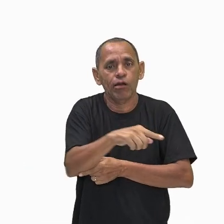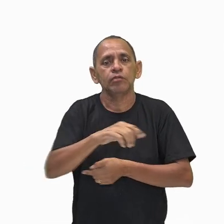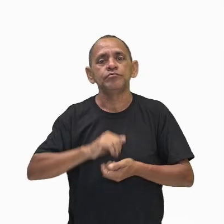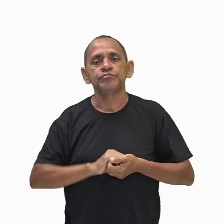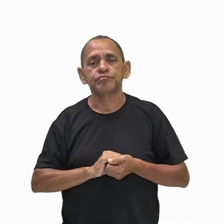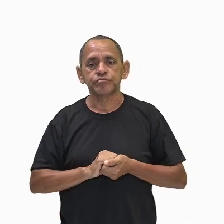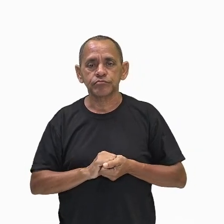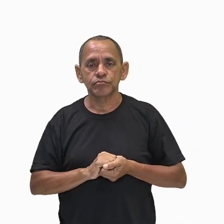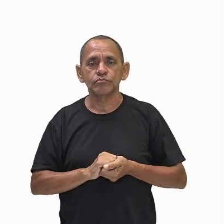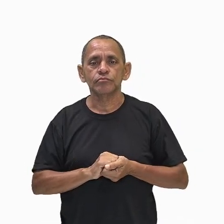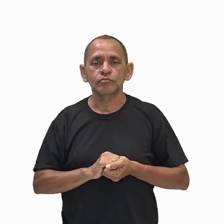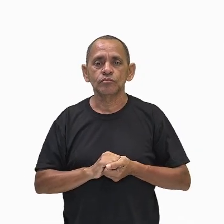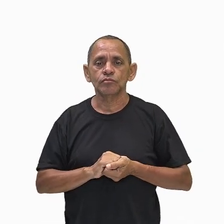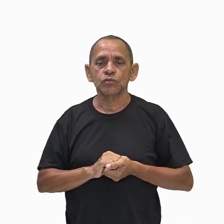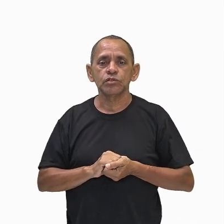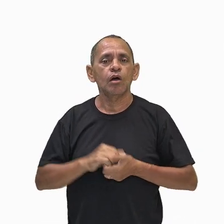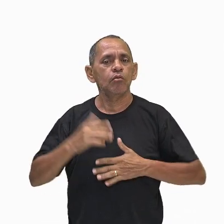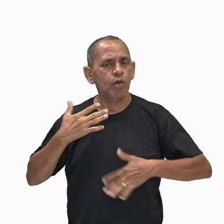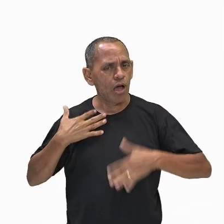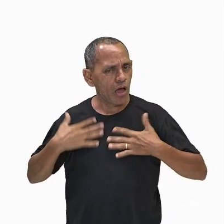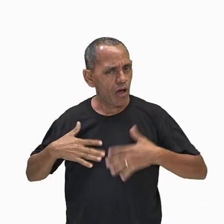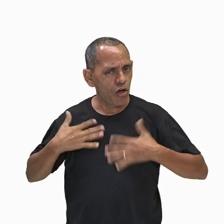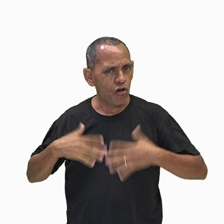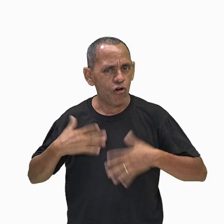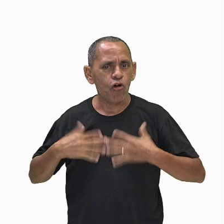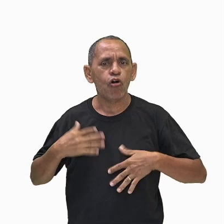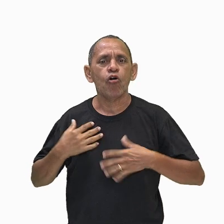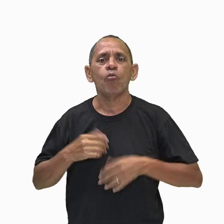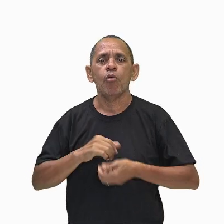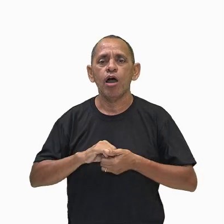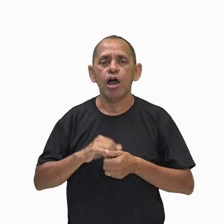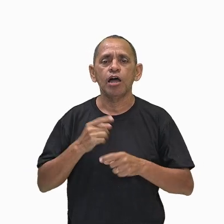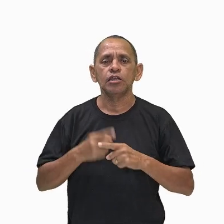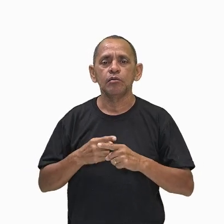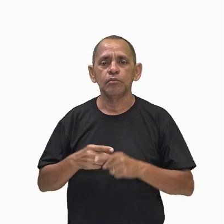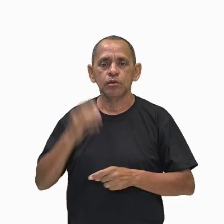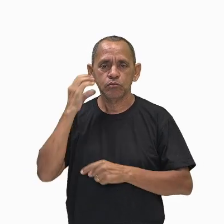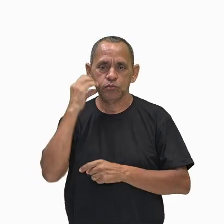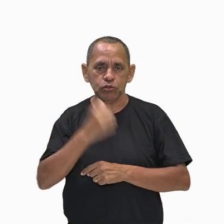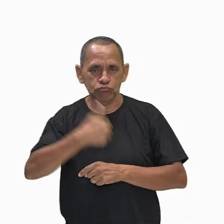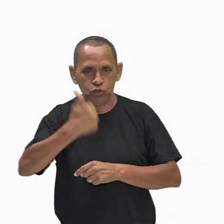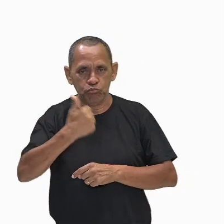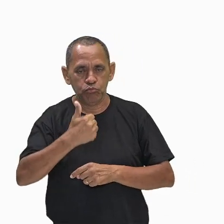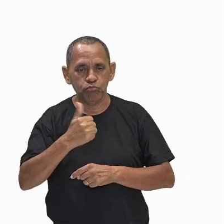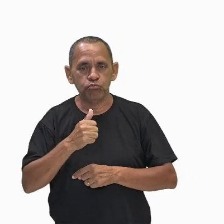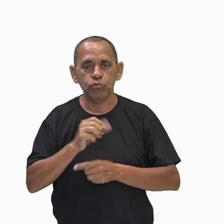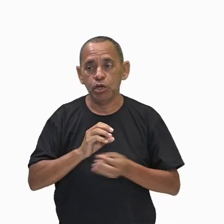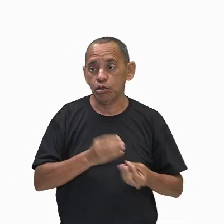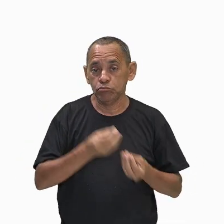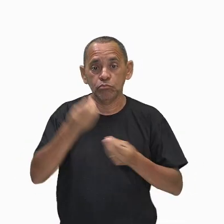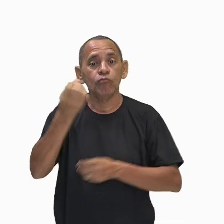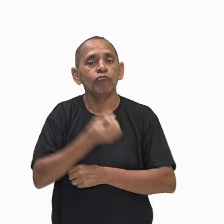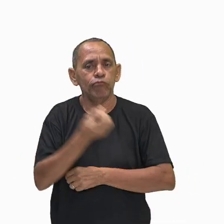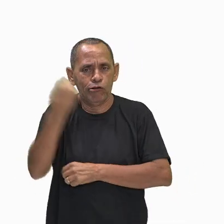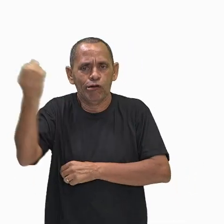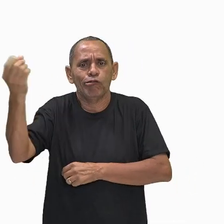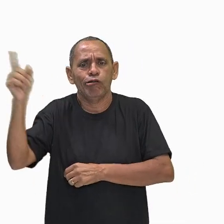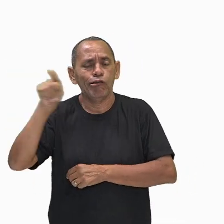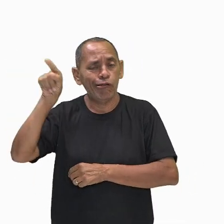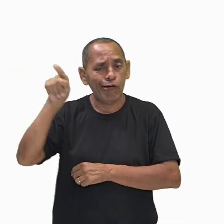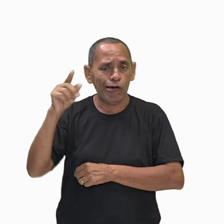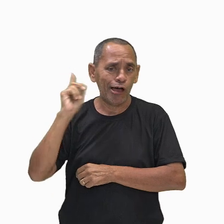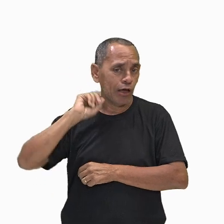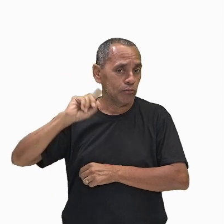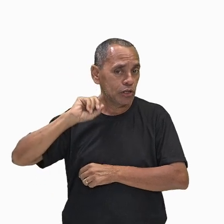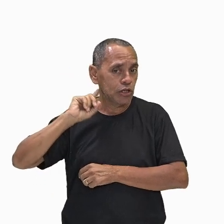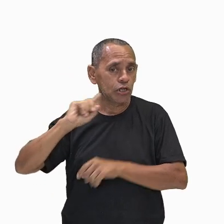para acalmar, então, aí as tensões do Pedro I, né, ele viajou para Minas Gerais. Quando voltou ao Rio de Janeiro, em 13 de março